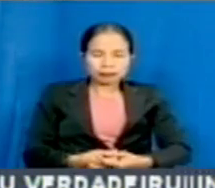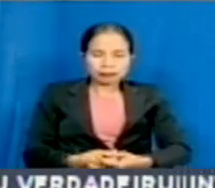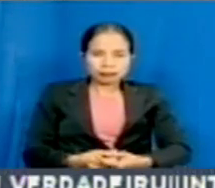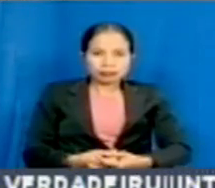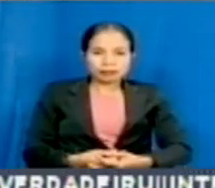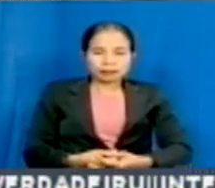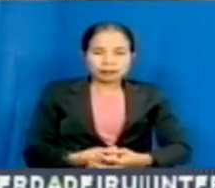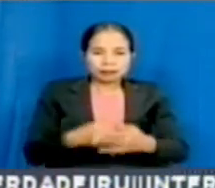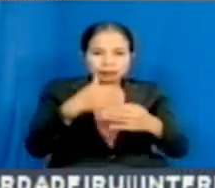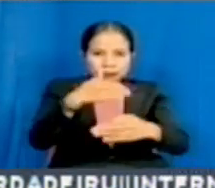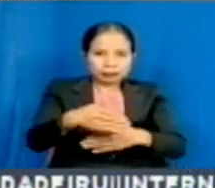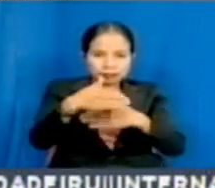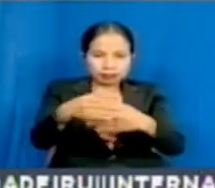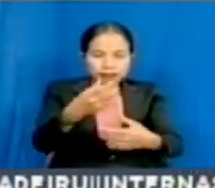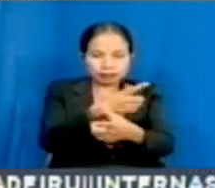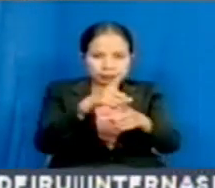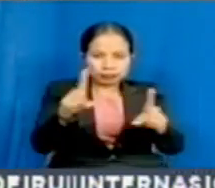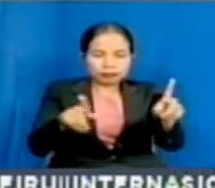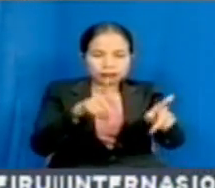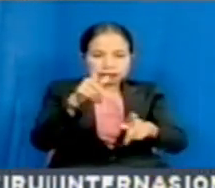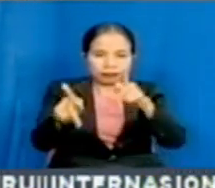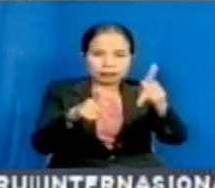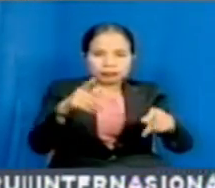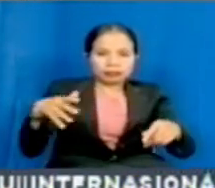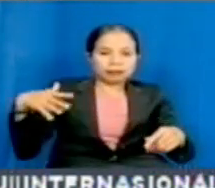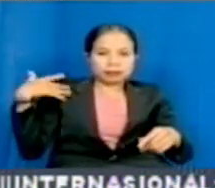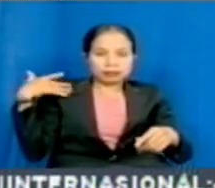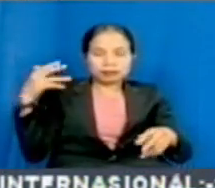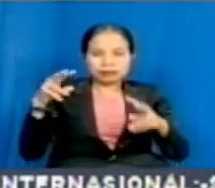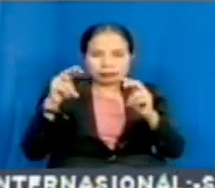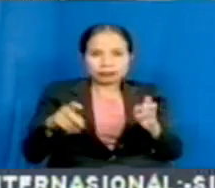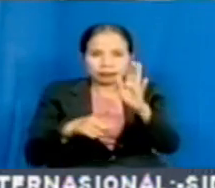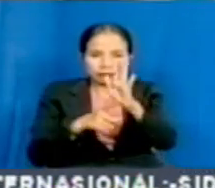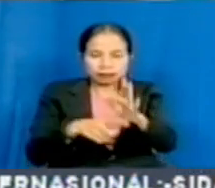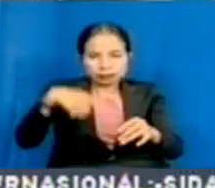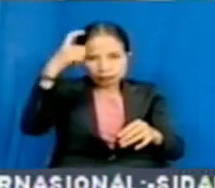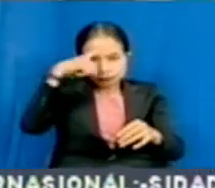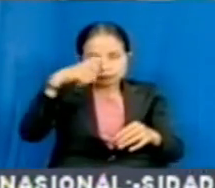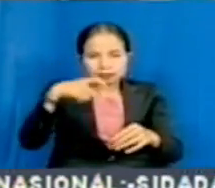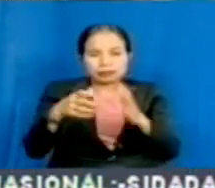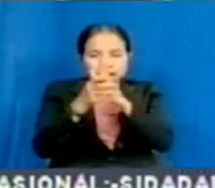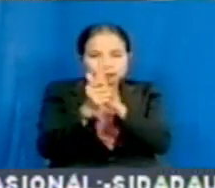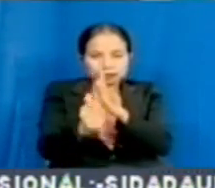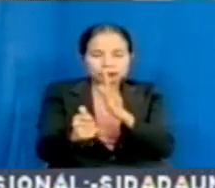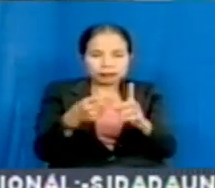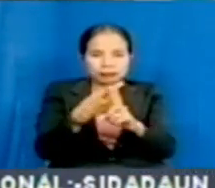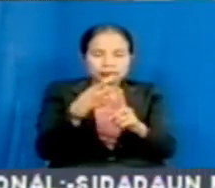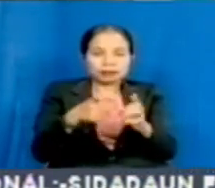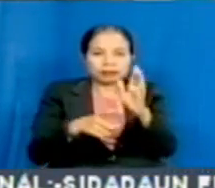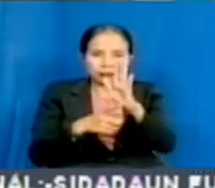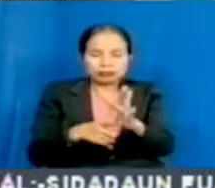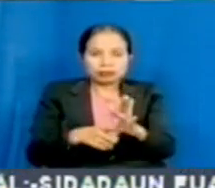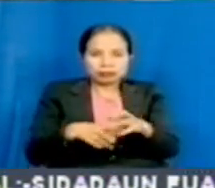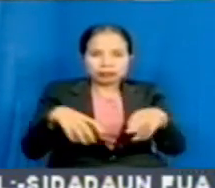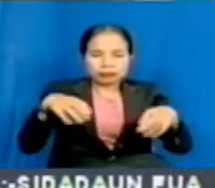E o processo libertação povo, juventude precisa de tudo matene, no habilidade, lhe tudo